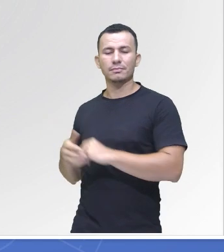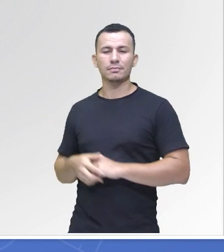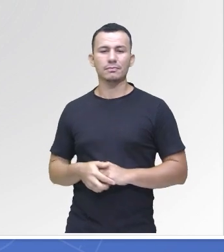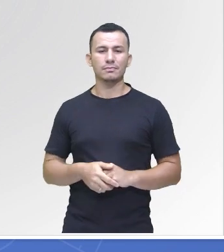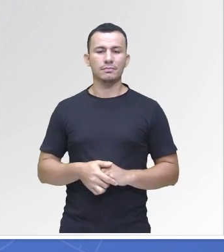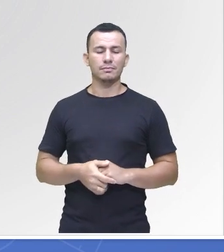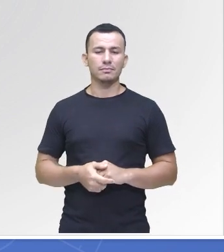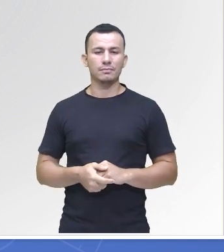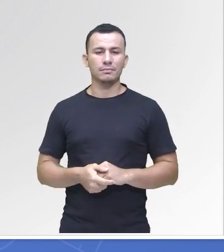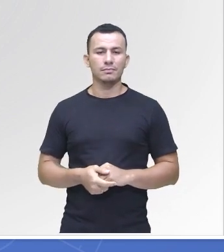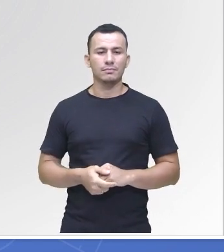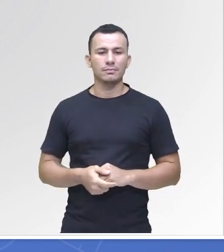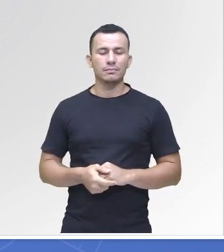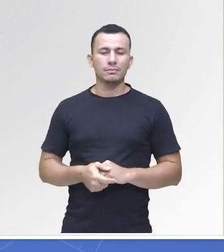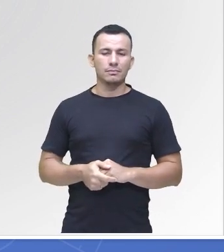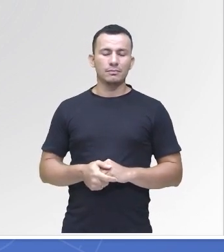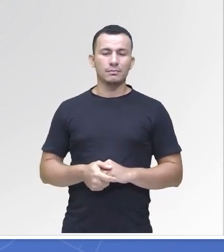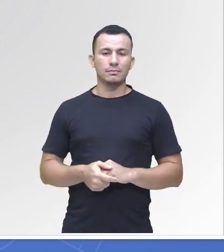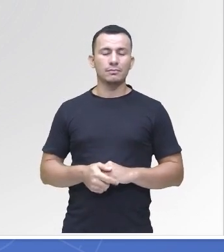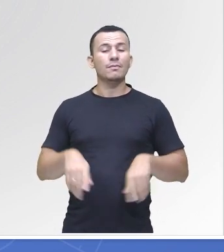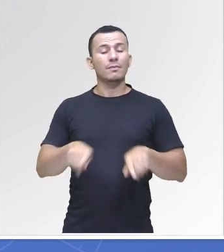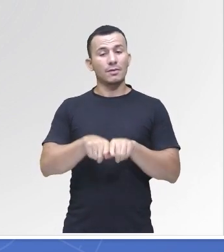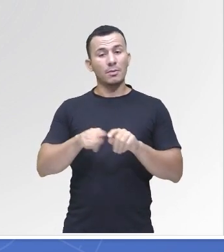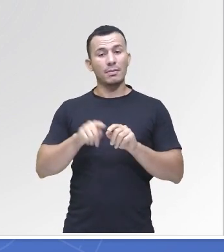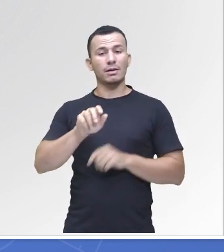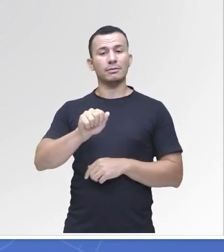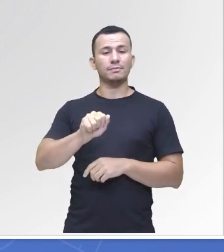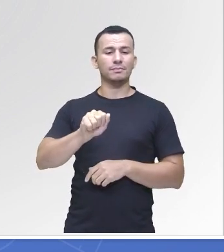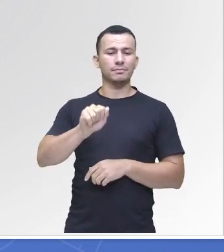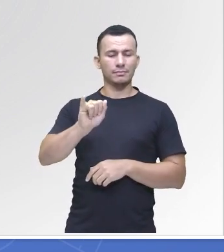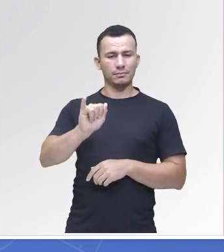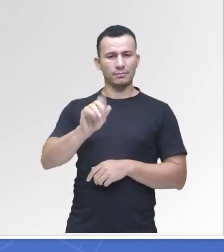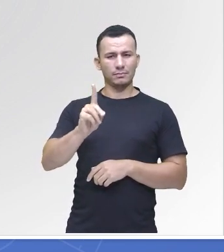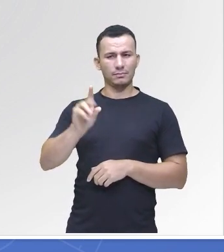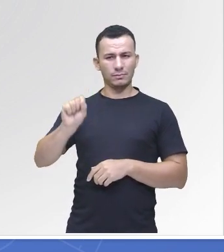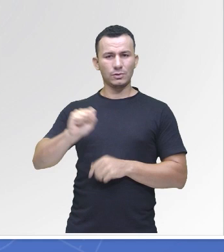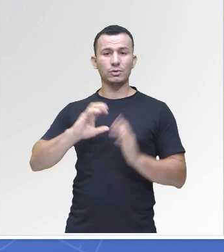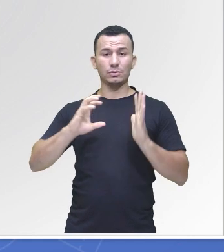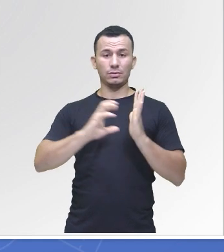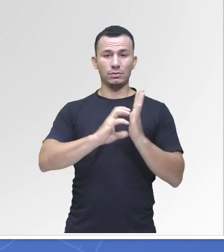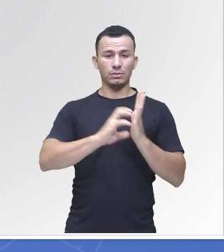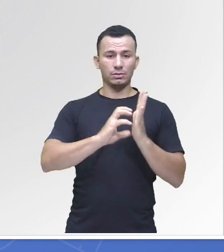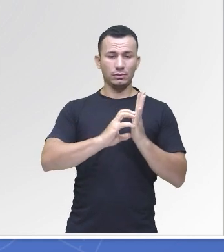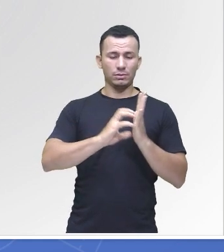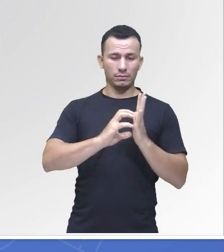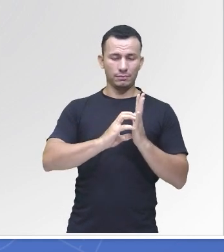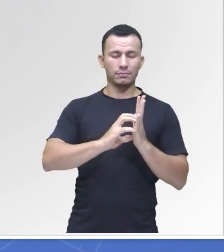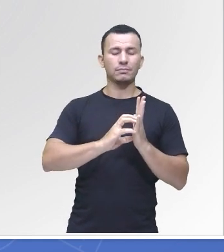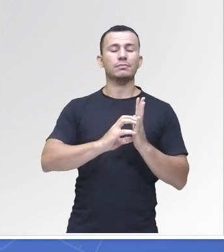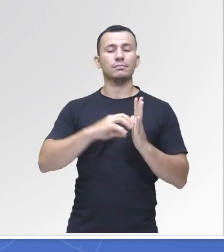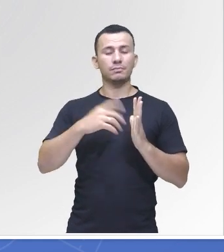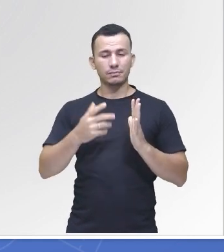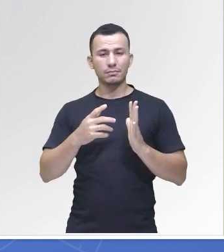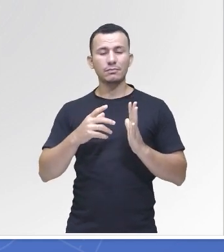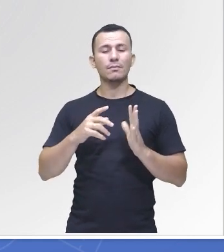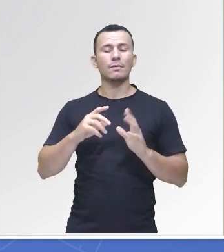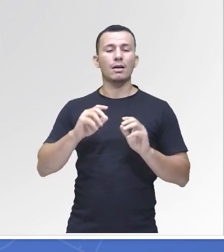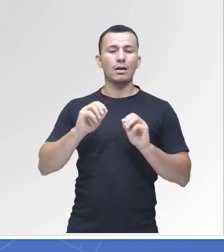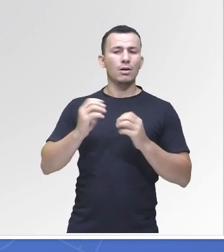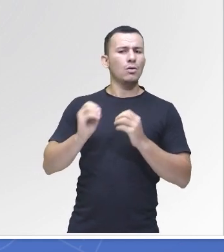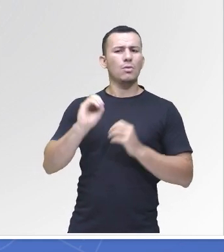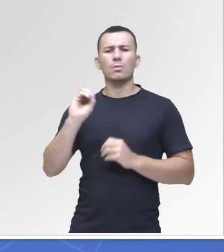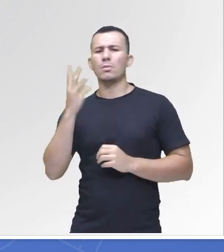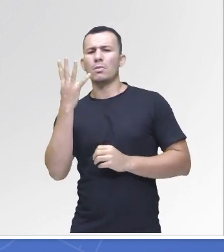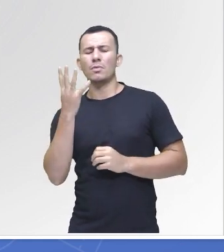vermelhas. E temos também a AIDS, né? A AIDS é a síndrome da imunodeficiência adquirida, que é causada